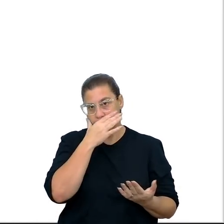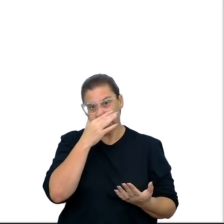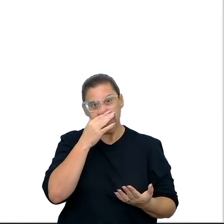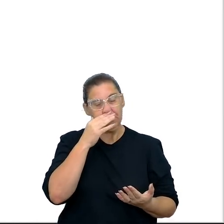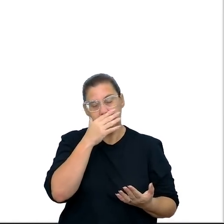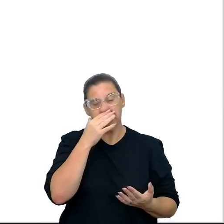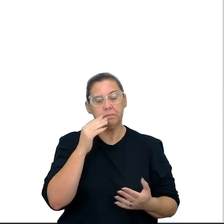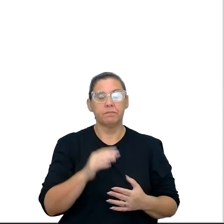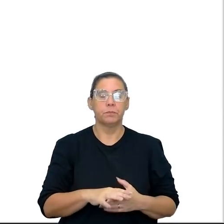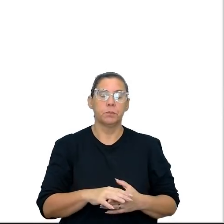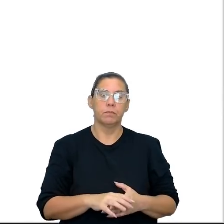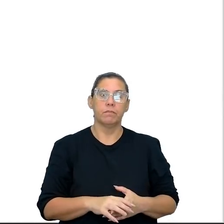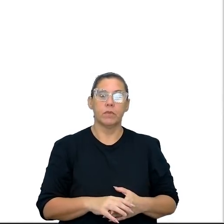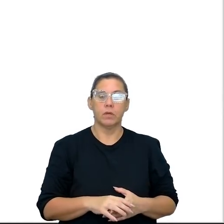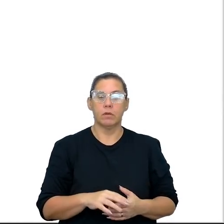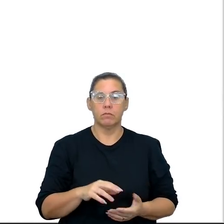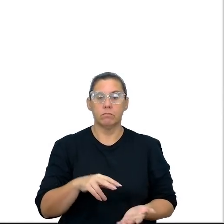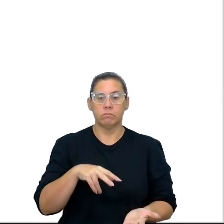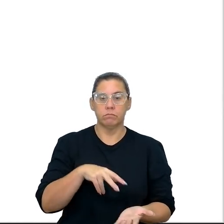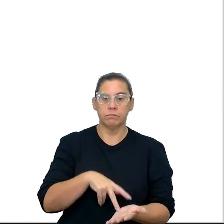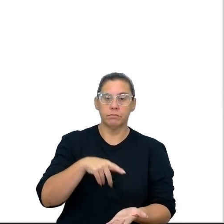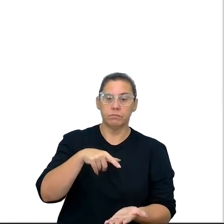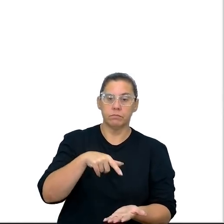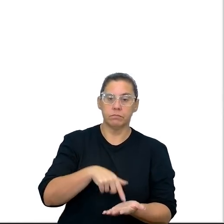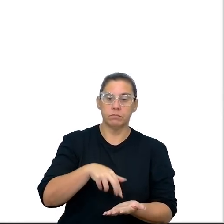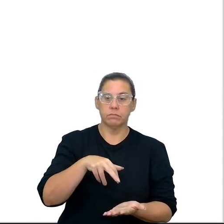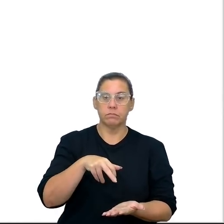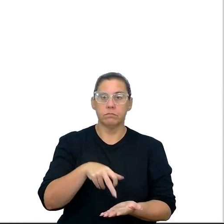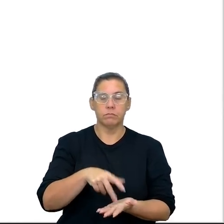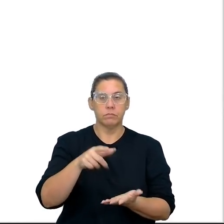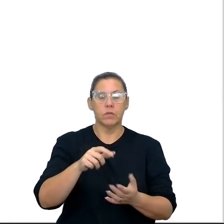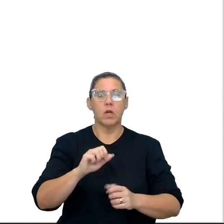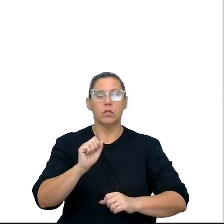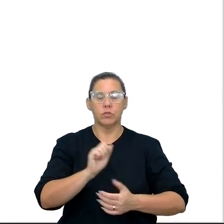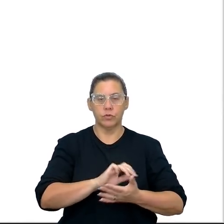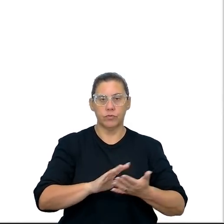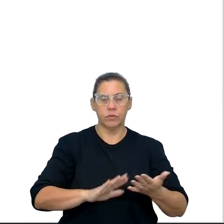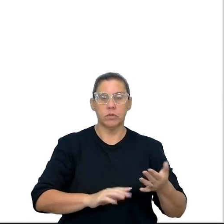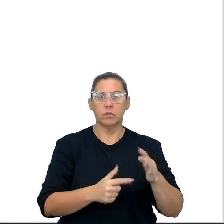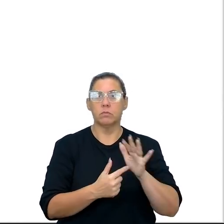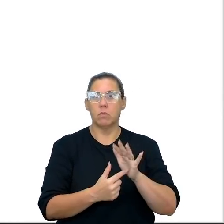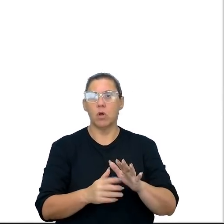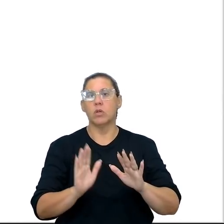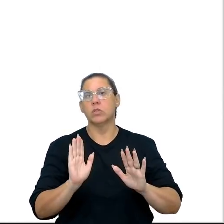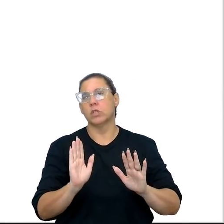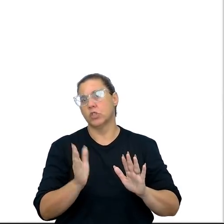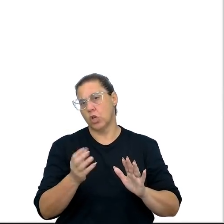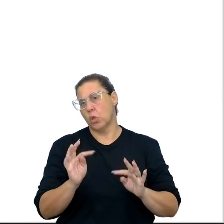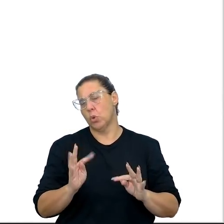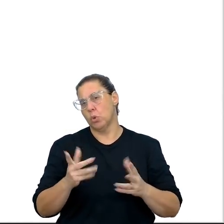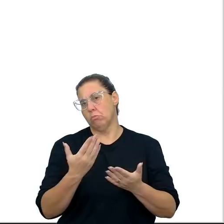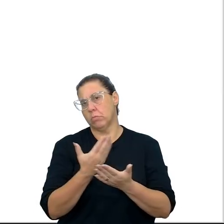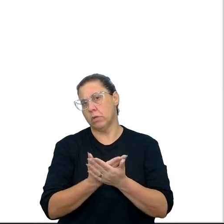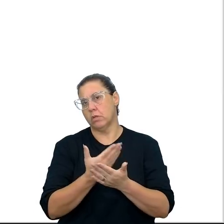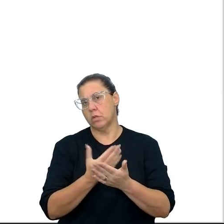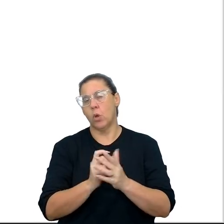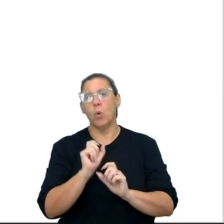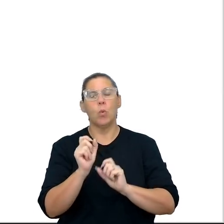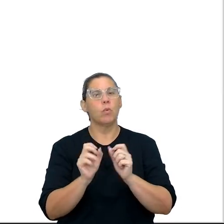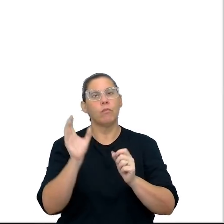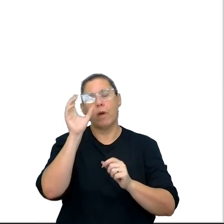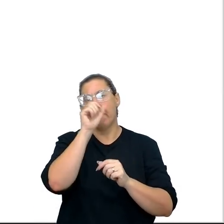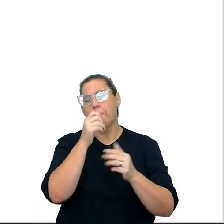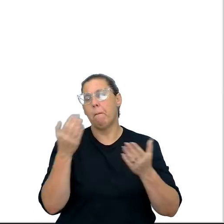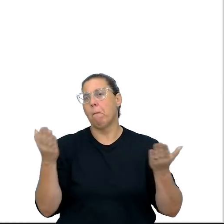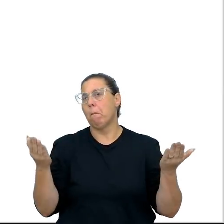recordes nos saltos em distância. Então, a atividade, ela já traz, assim, todas as aulas, né, ela traz o que vamos